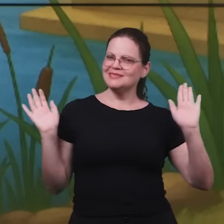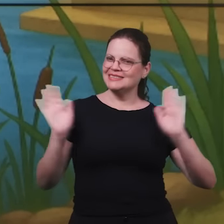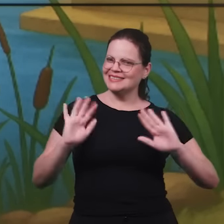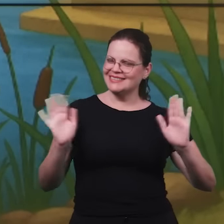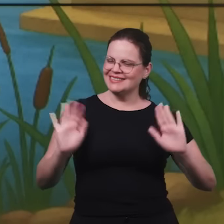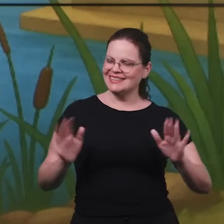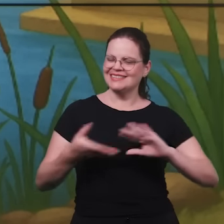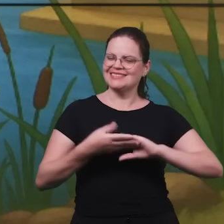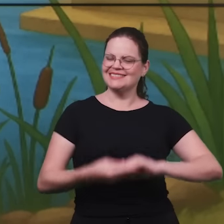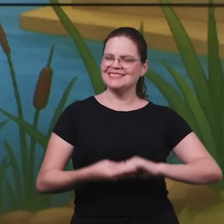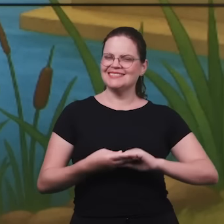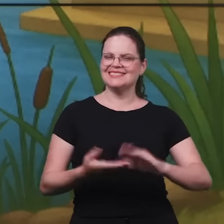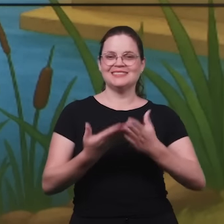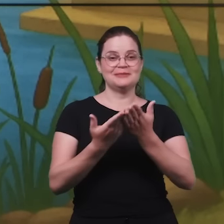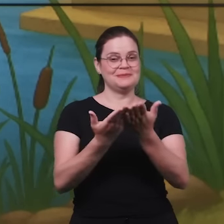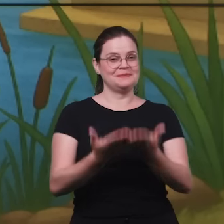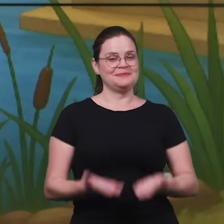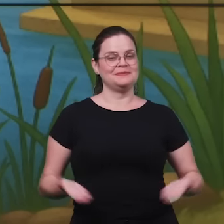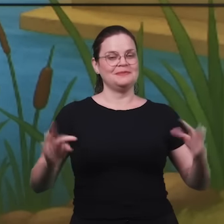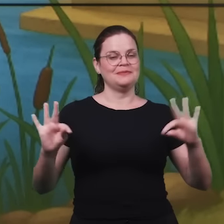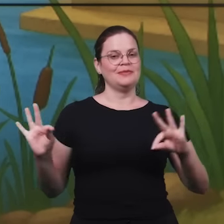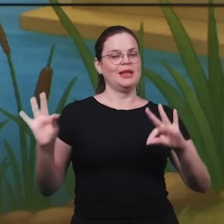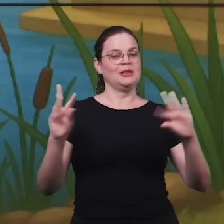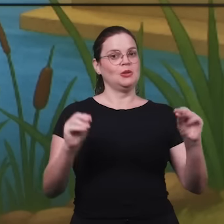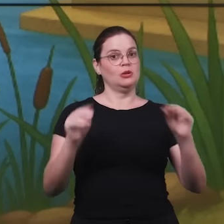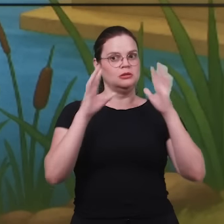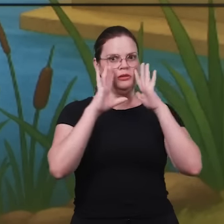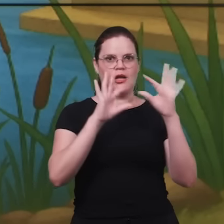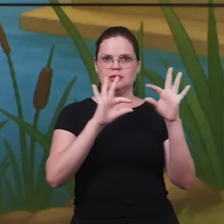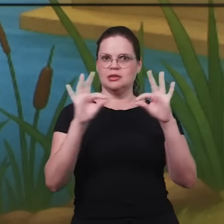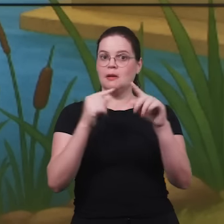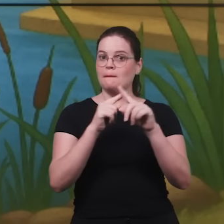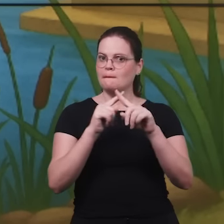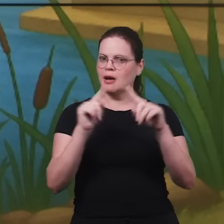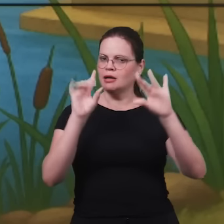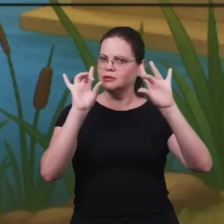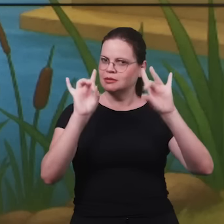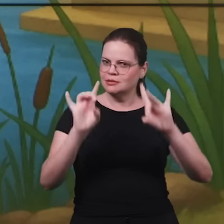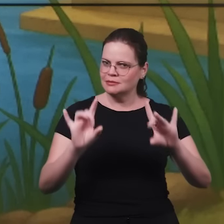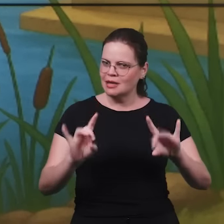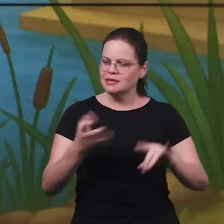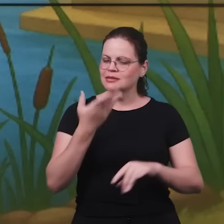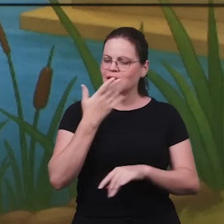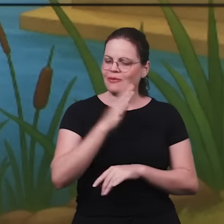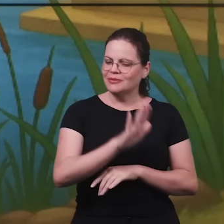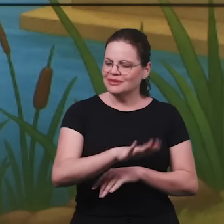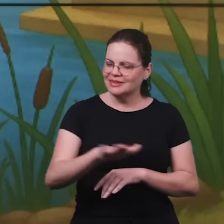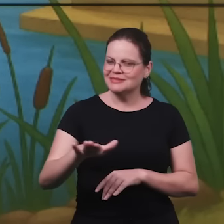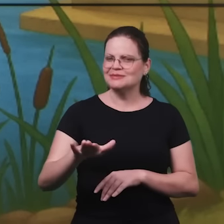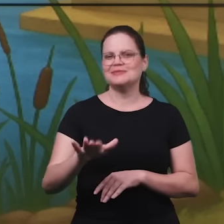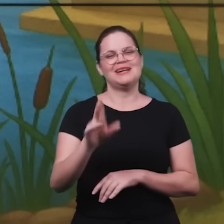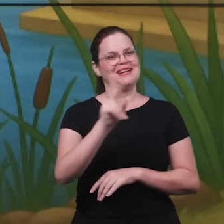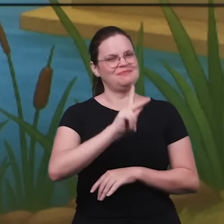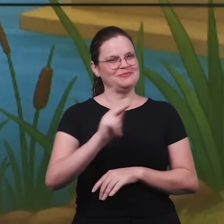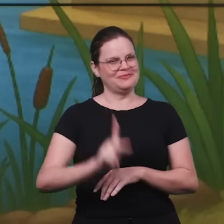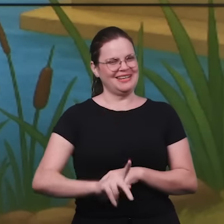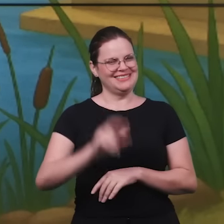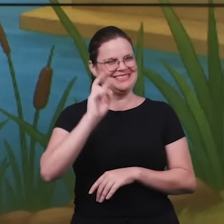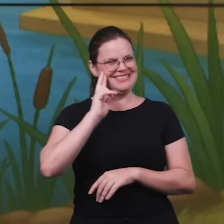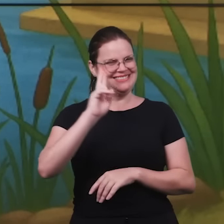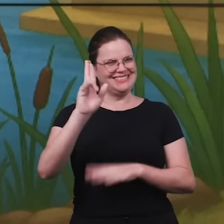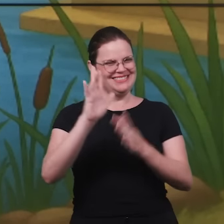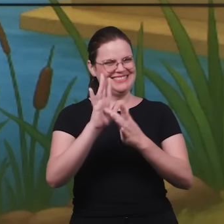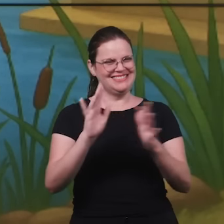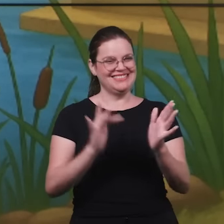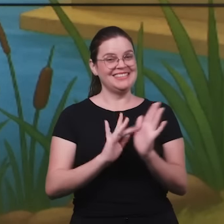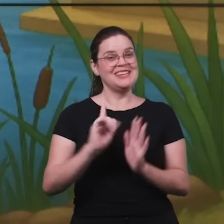Cumprimentamos todos que nos assistem, especialmente os intermediários, com a paz do Senhor Jesus. Estamos muito